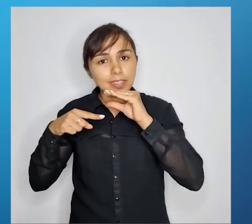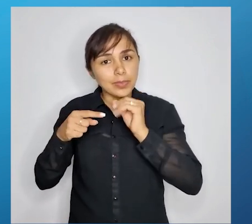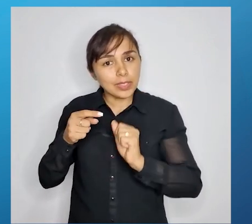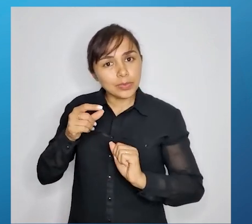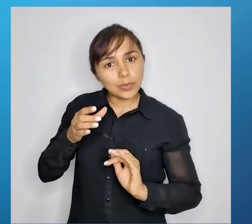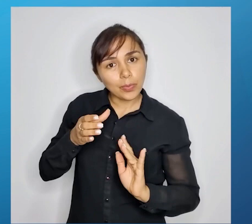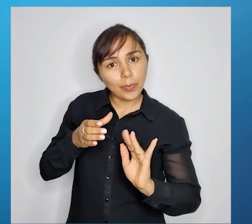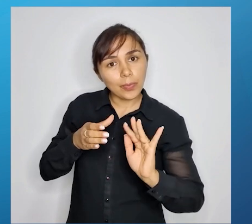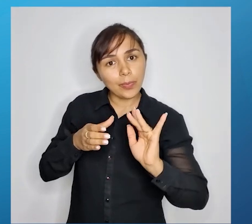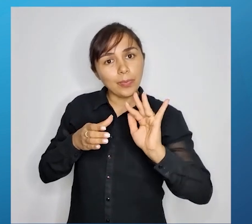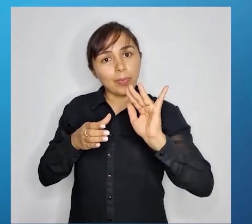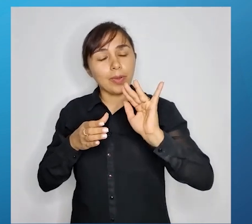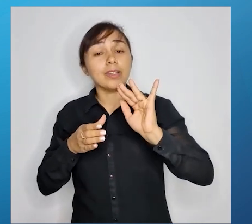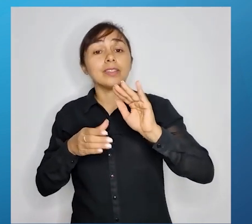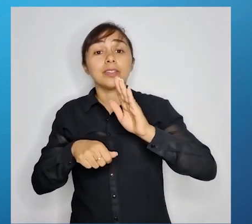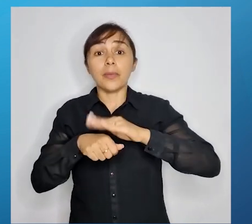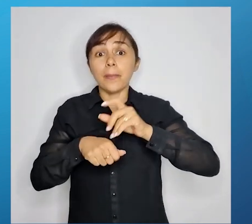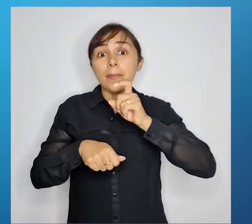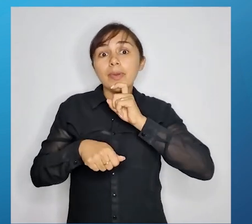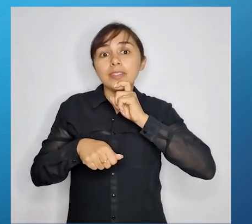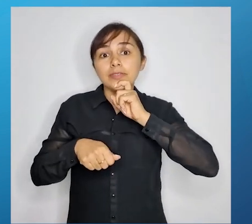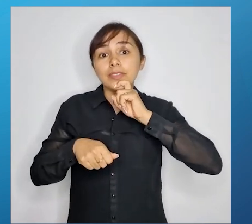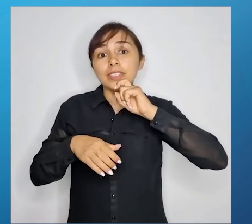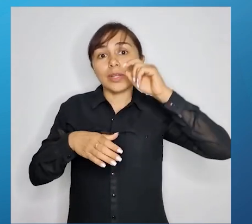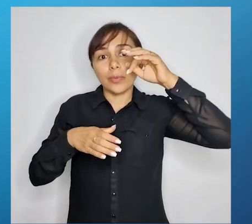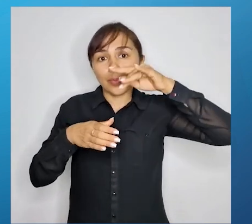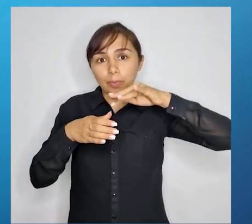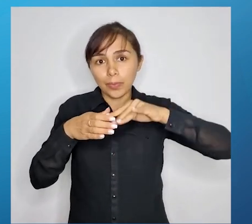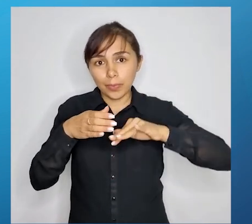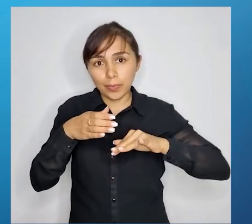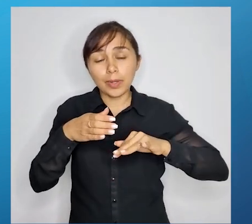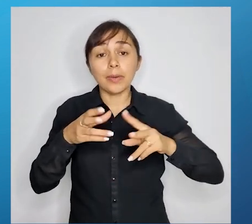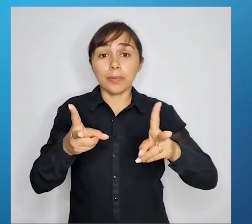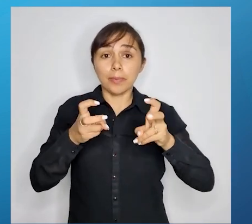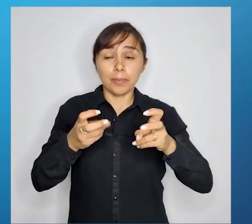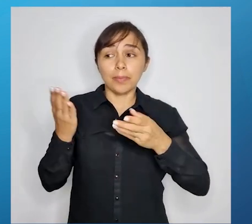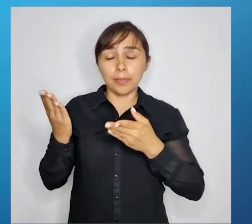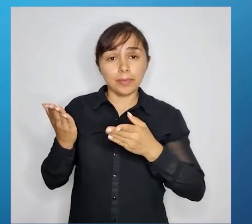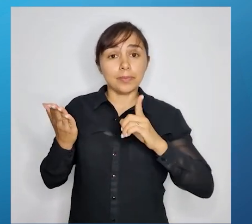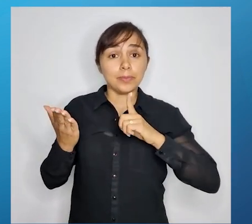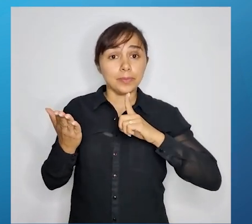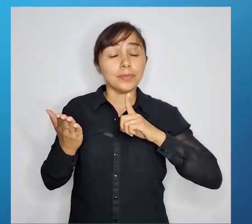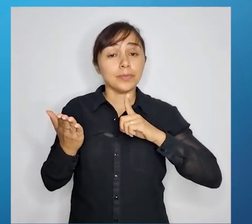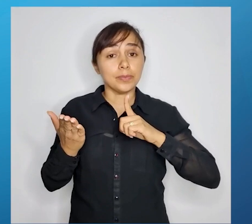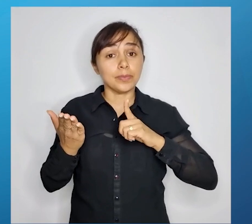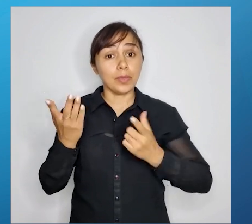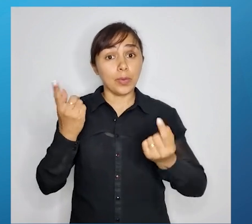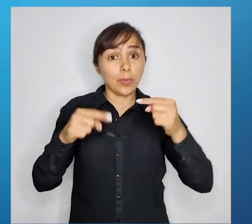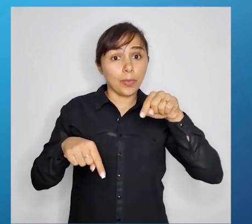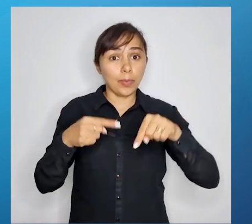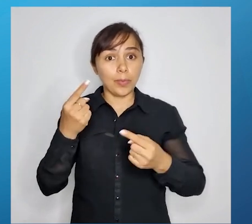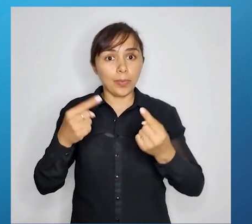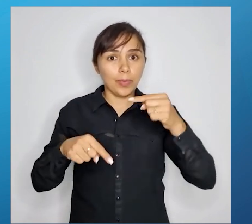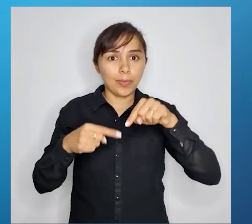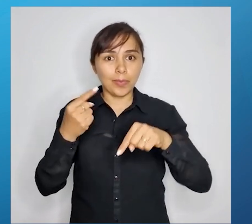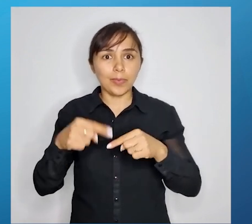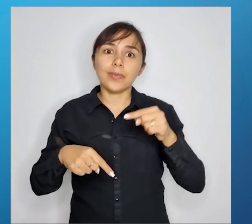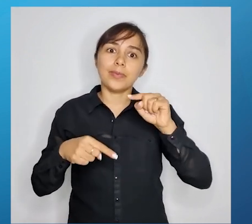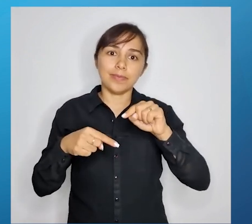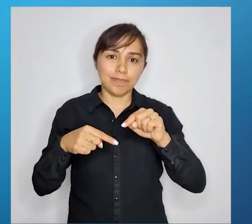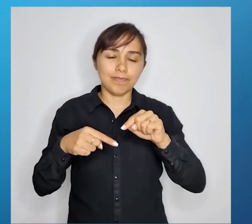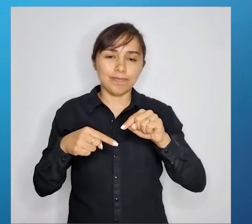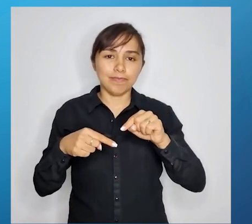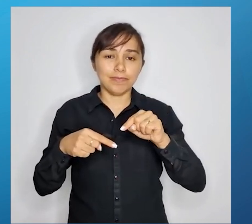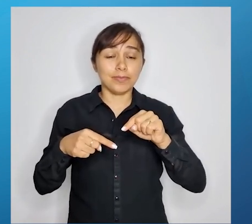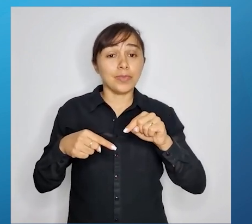mais fria, ela é mais densa, então ela desce. Então perceba na imagem que nós temos esse movimento das correntes.